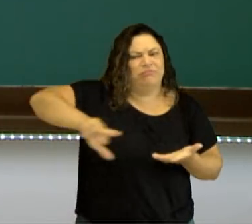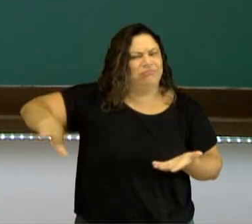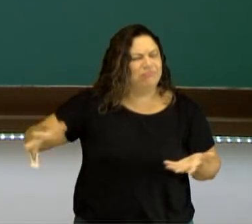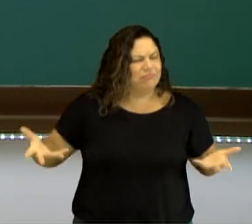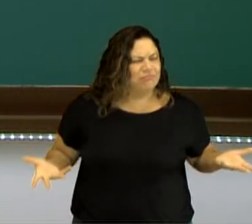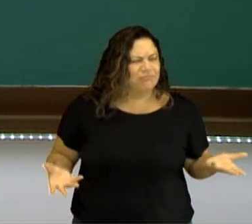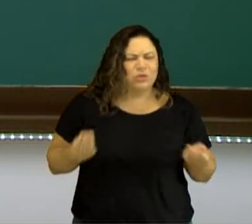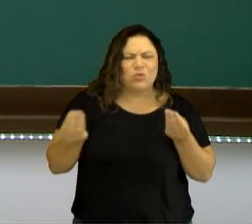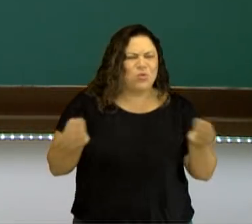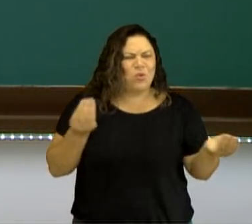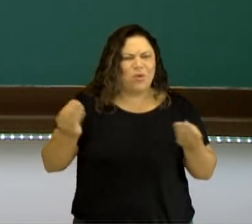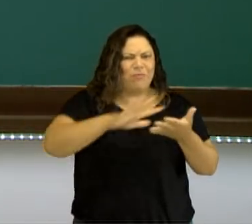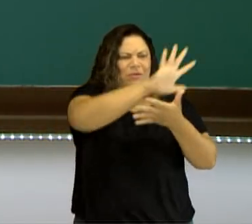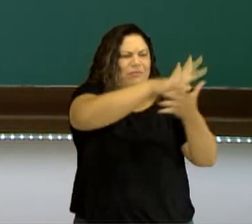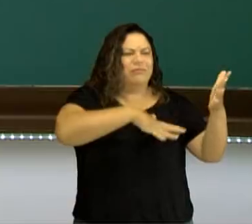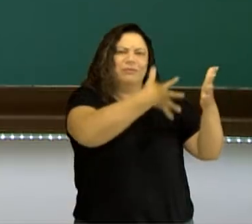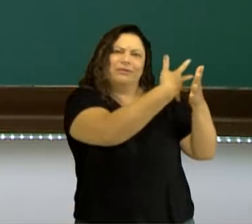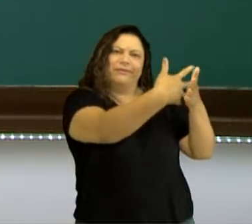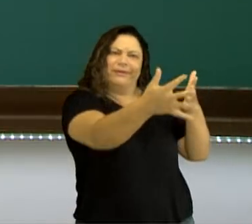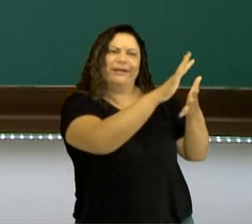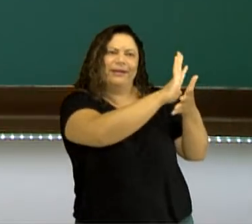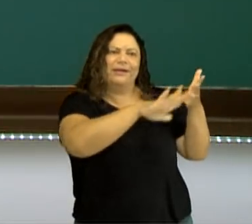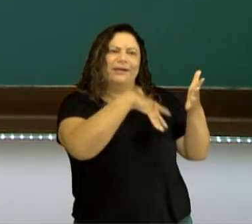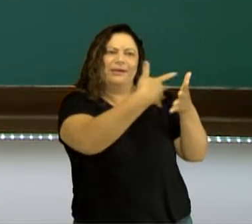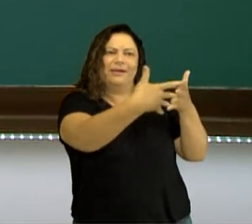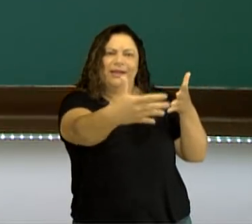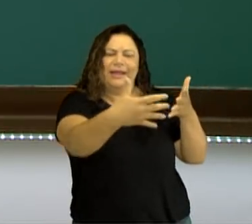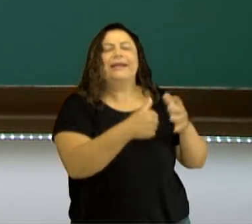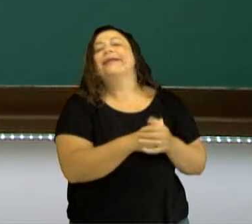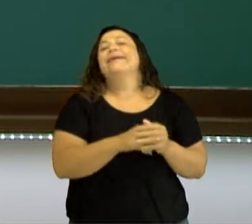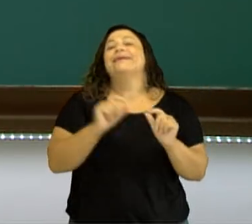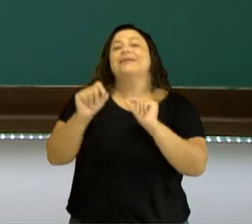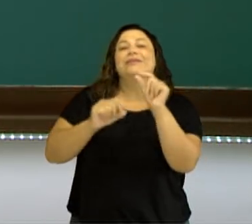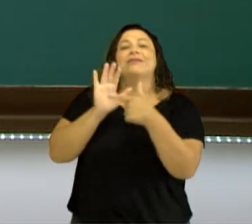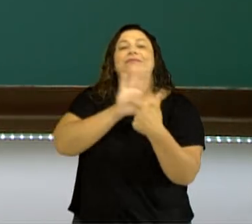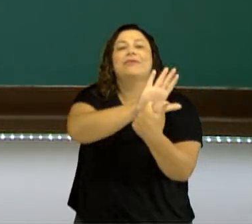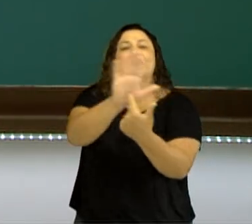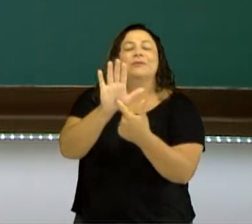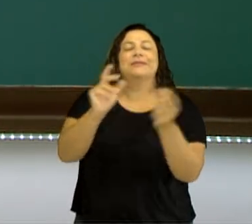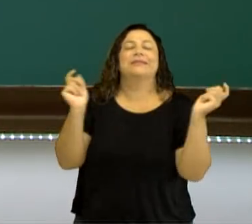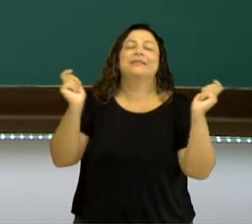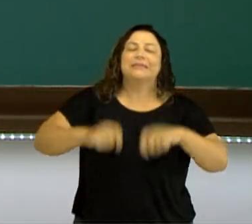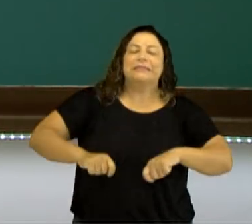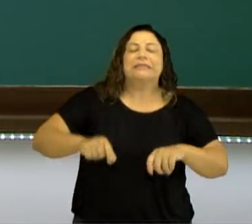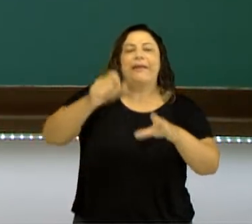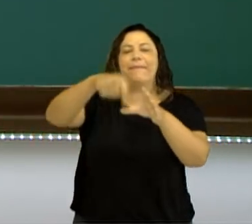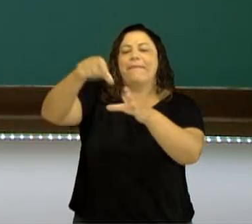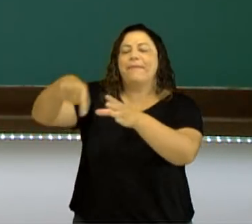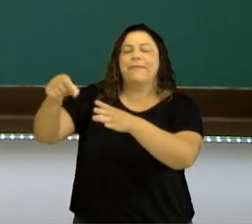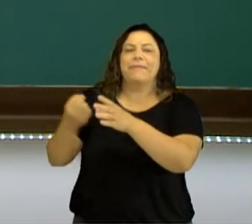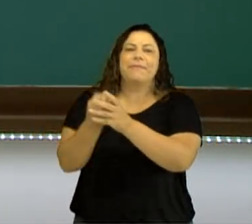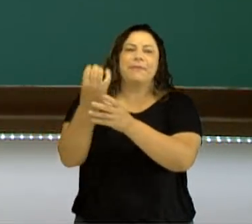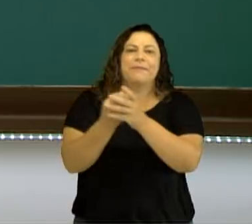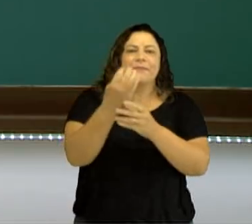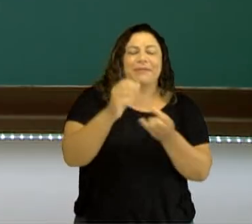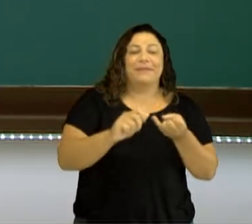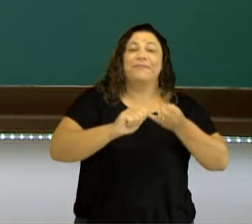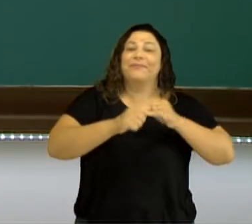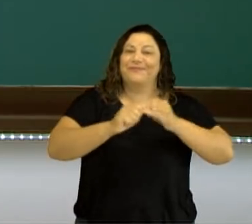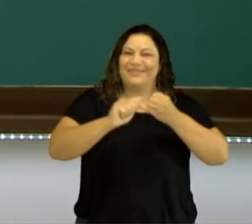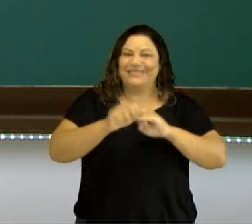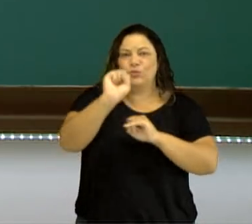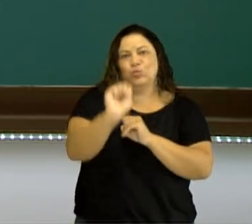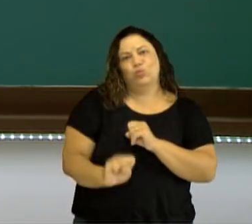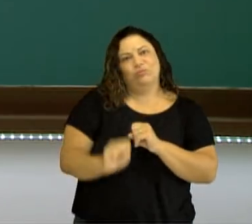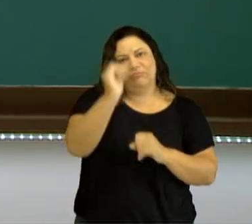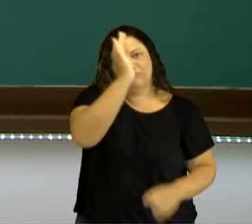Este calendário vai mostrar para vocês o plantio e a colheita de feijão no sul do Brasil,